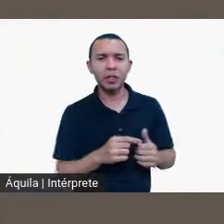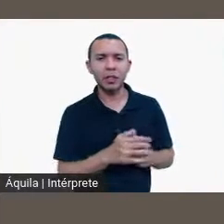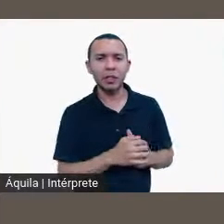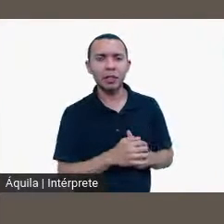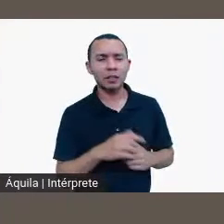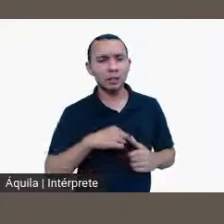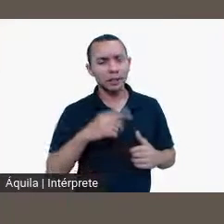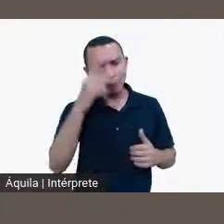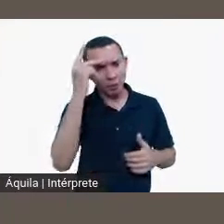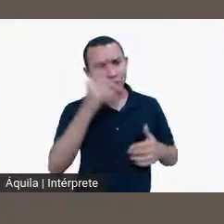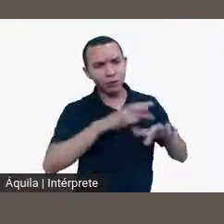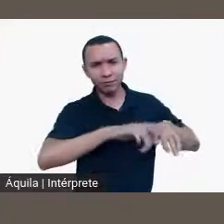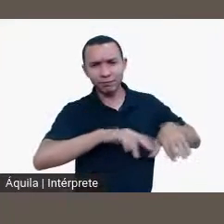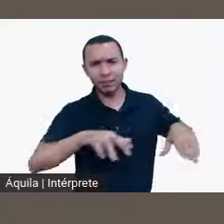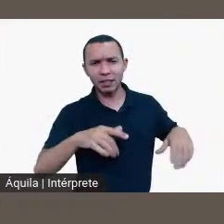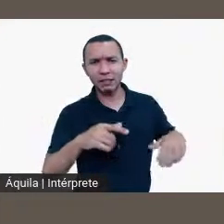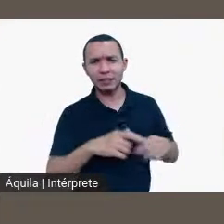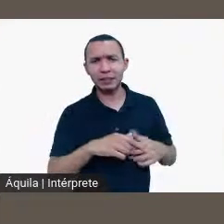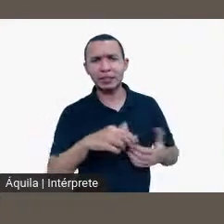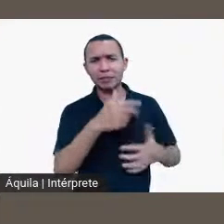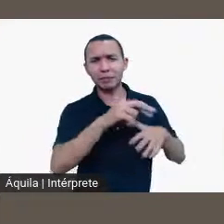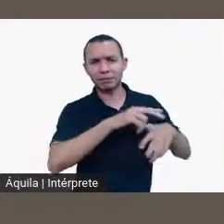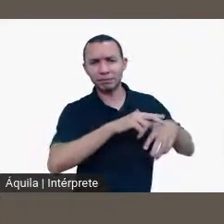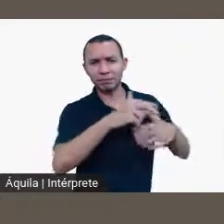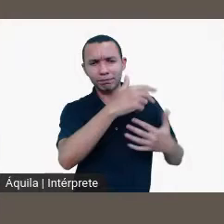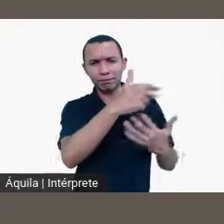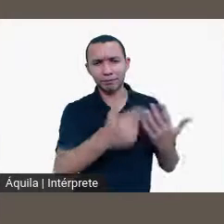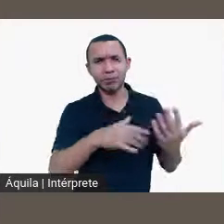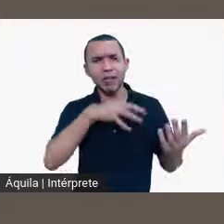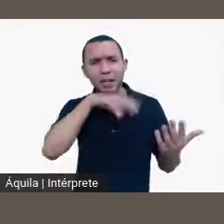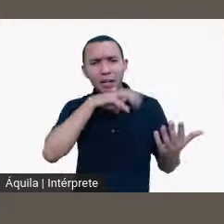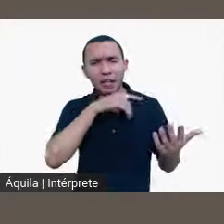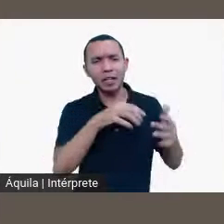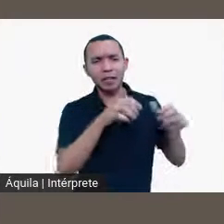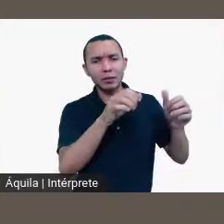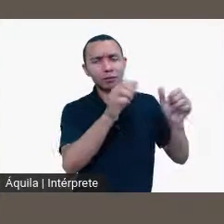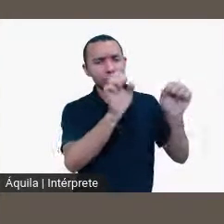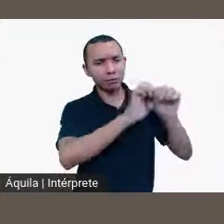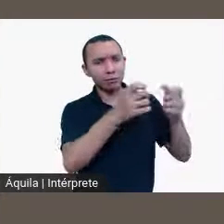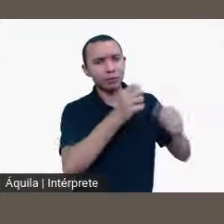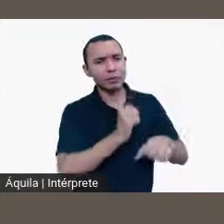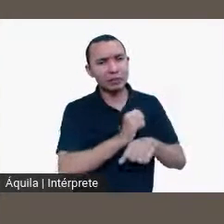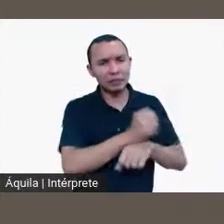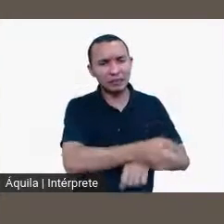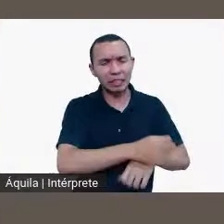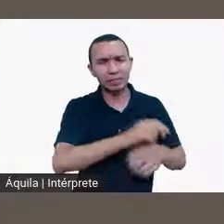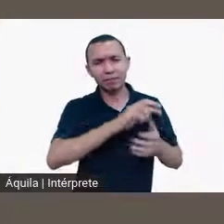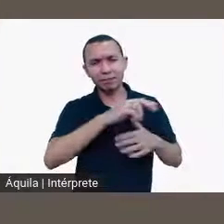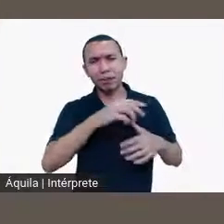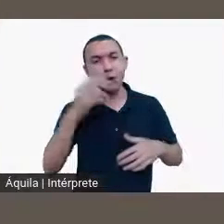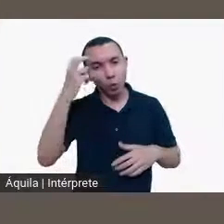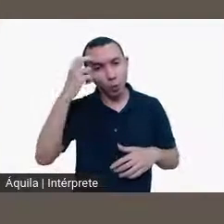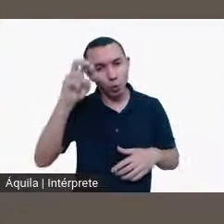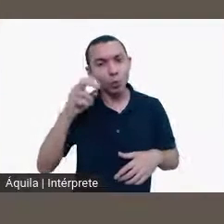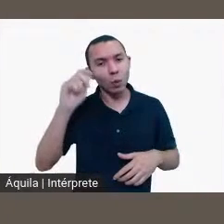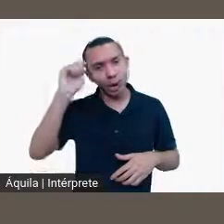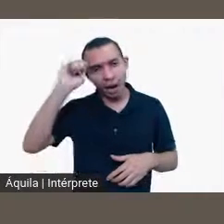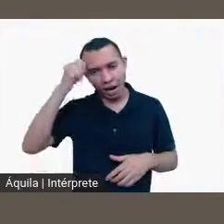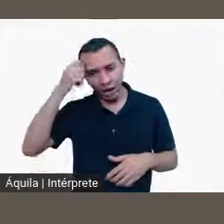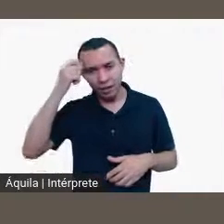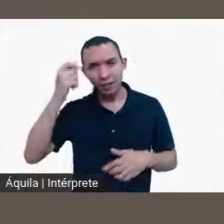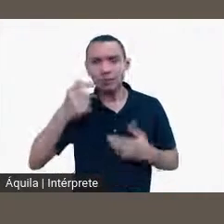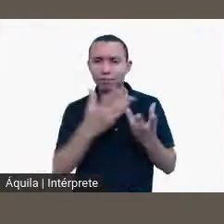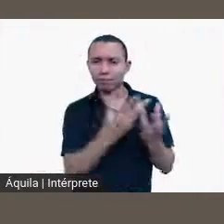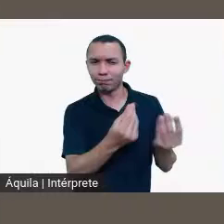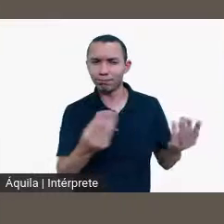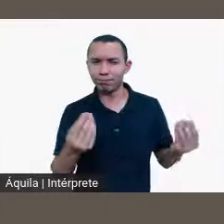pessoas, outras espécies aí residentes, bem como a desestruturação e a escravidão de diversas culturas de origem africanas, o que